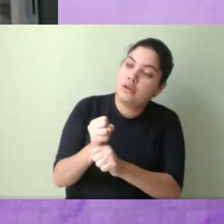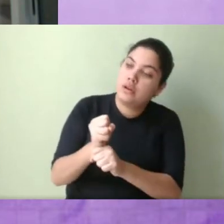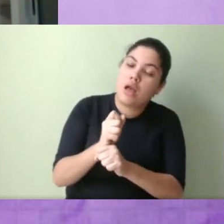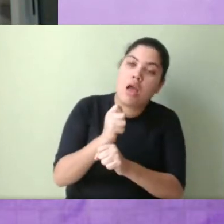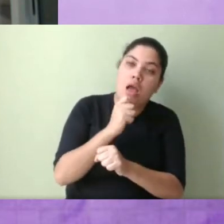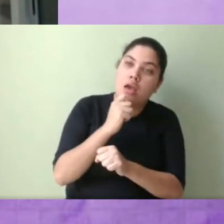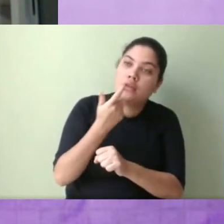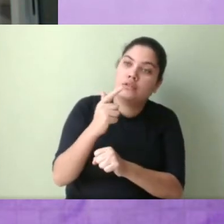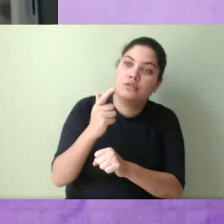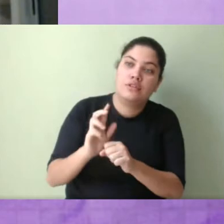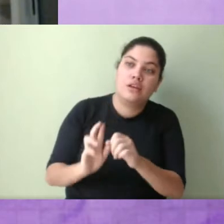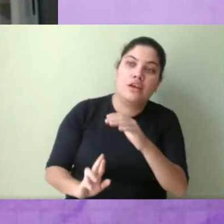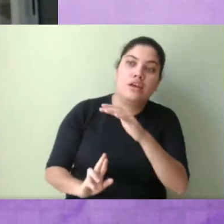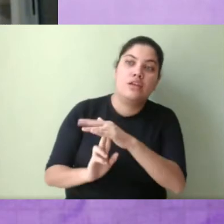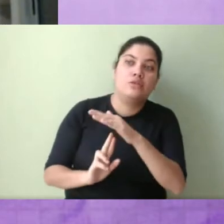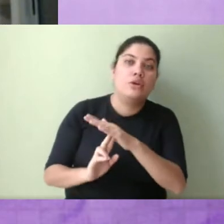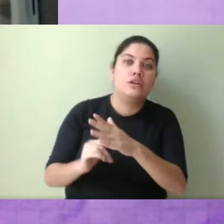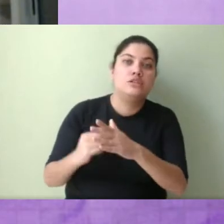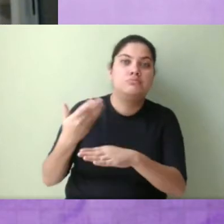feminina em